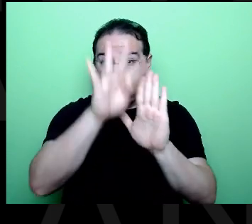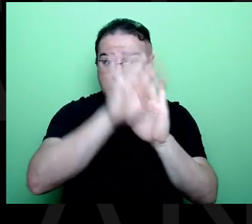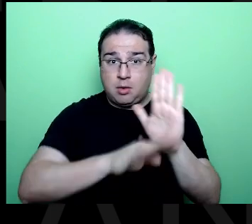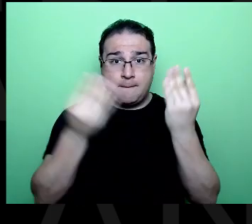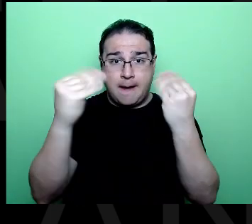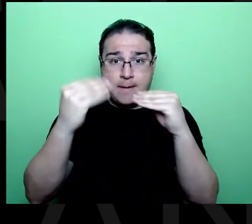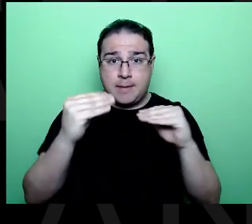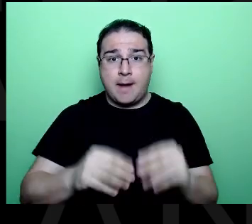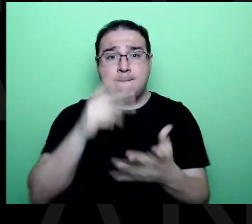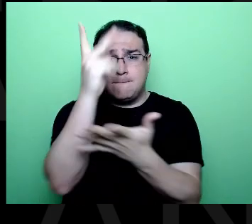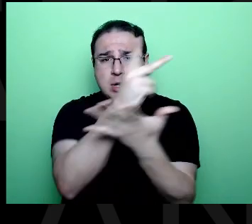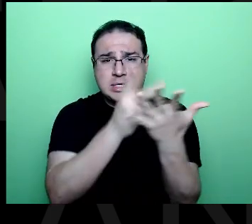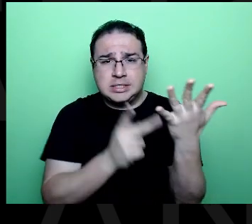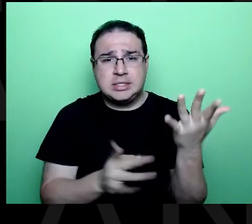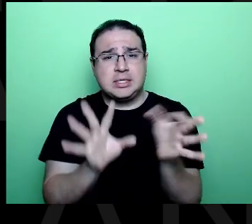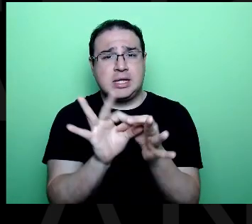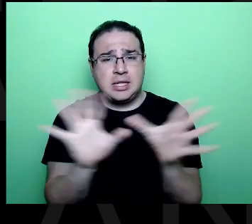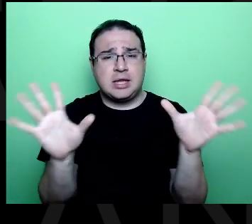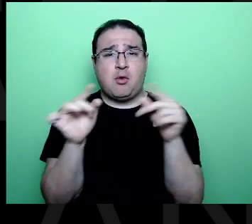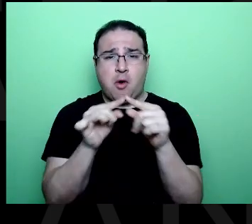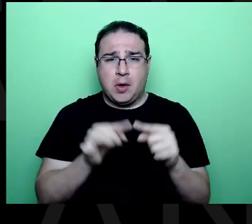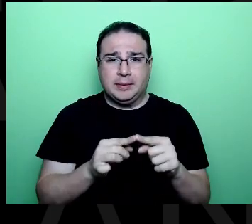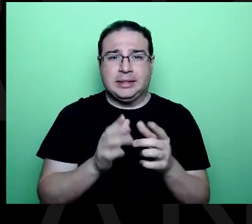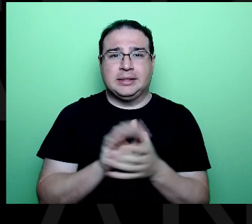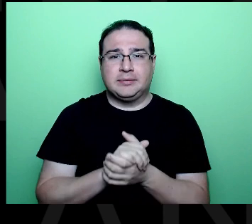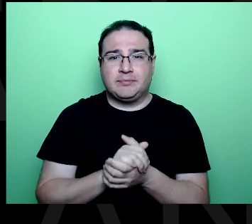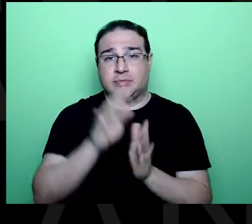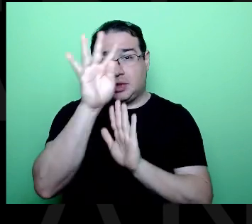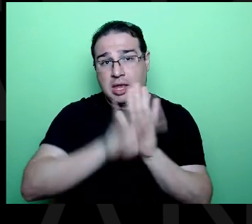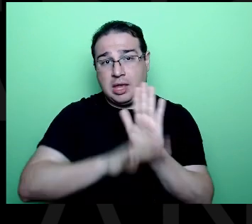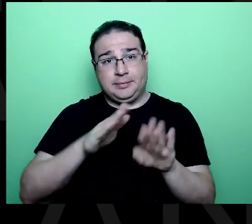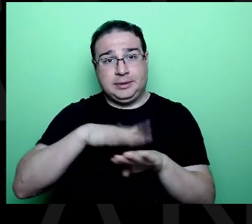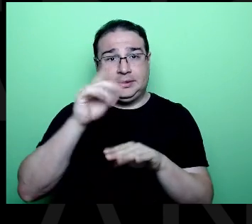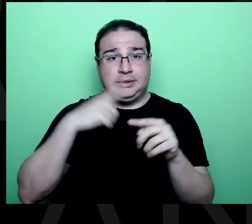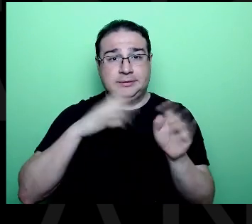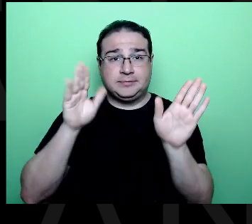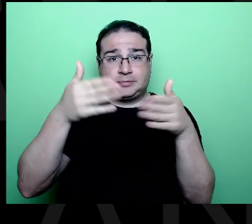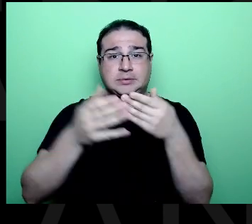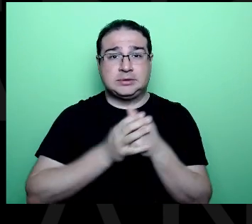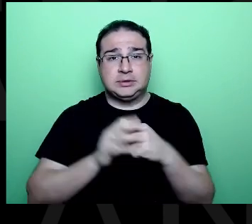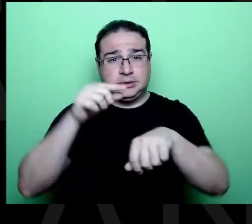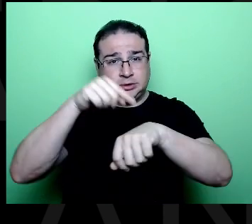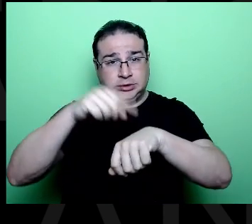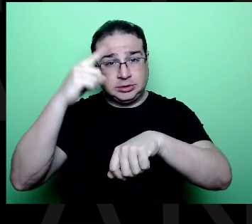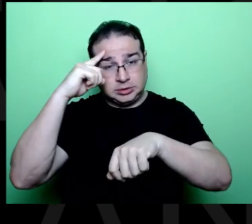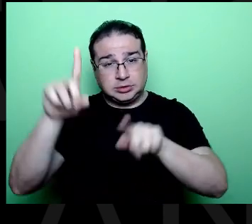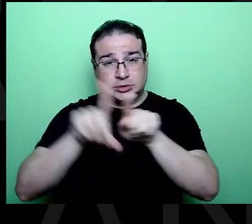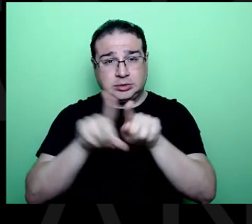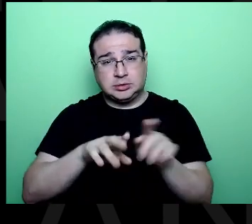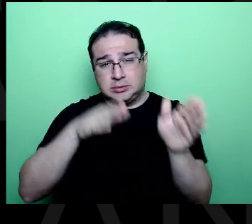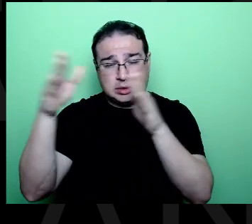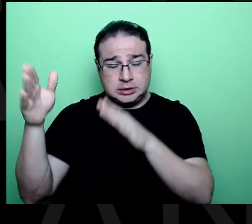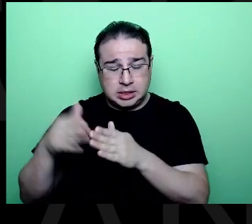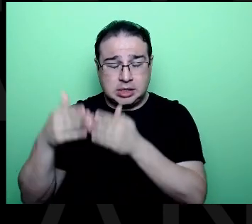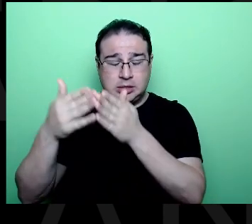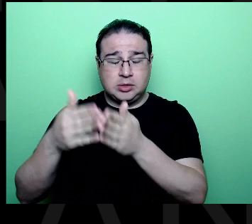opa, temos permissão para fazer uns textos, colocar uma poesia aí, colocar um texto mais.